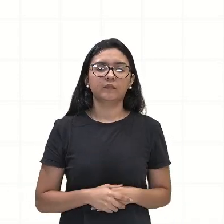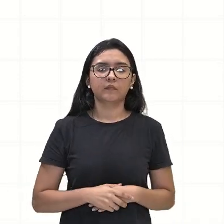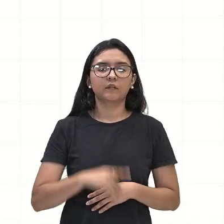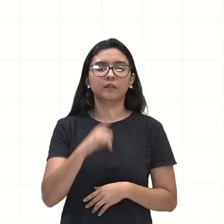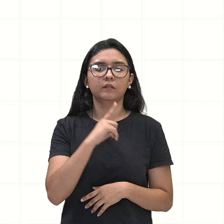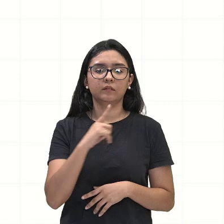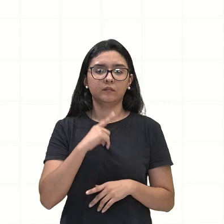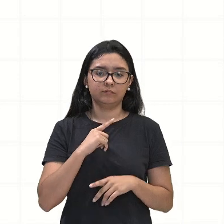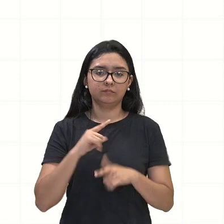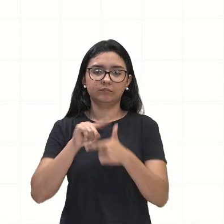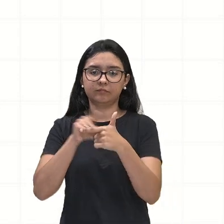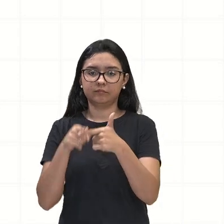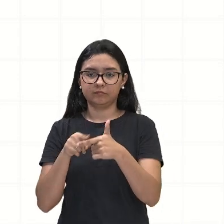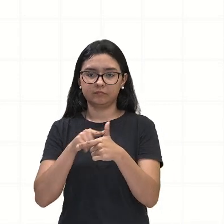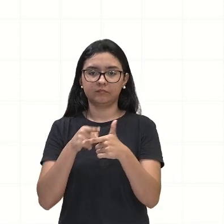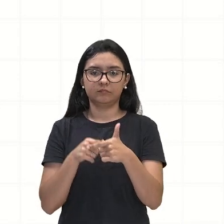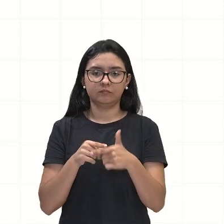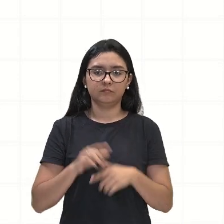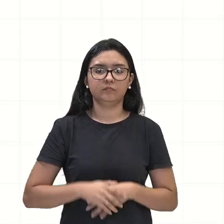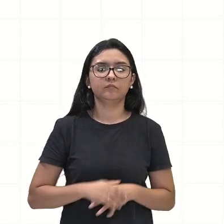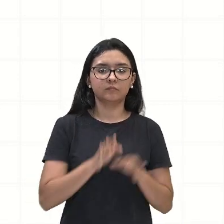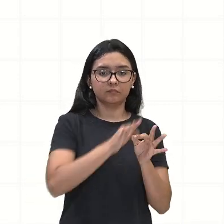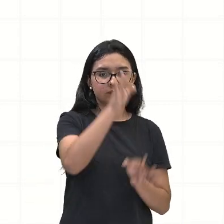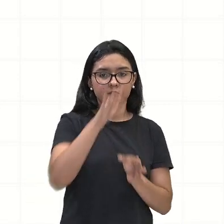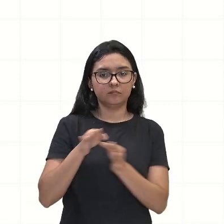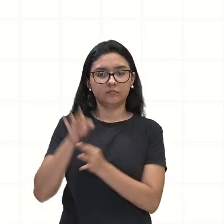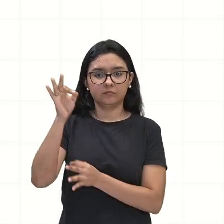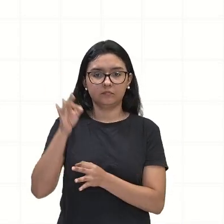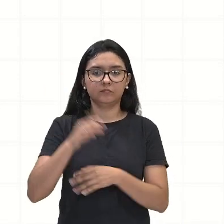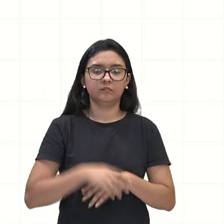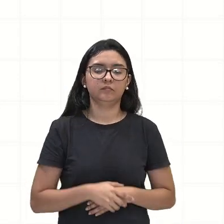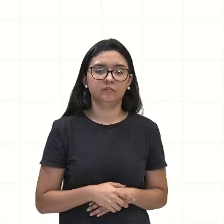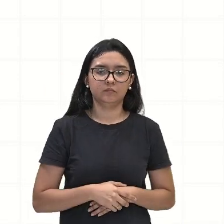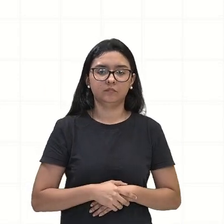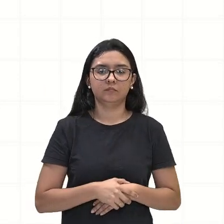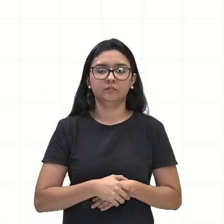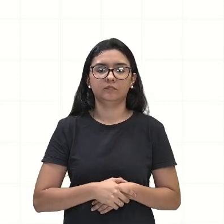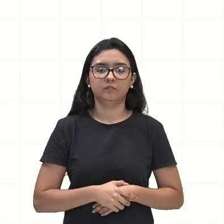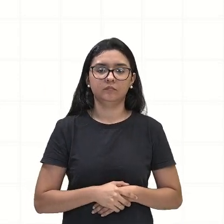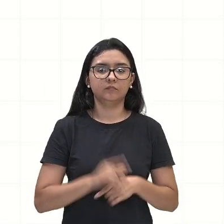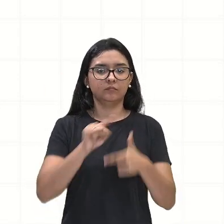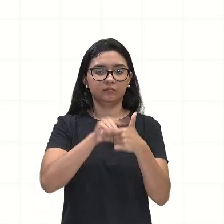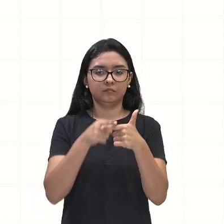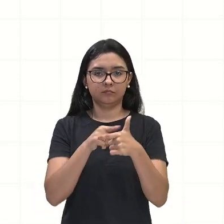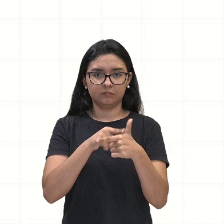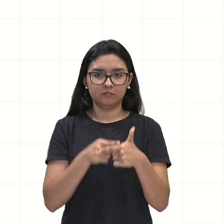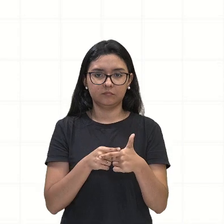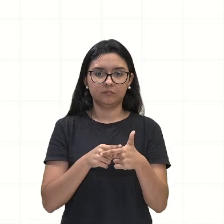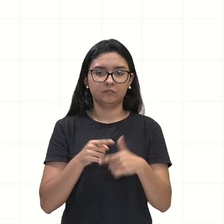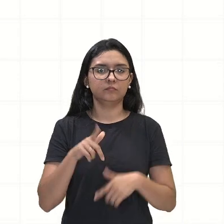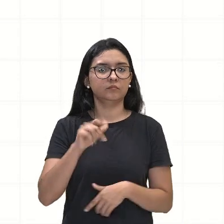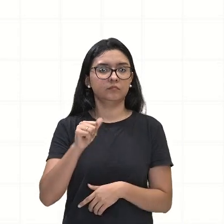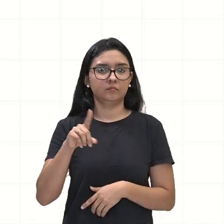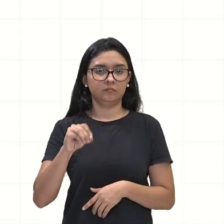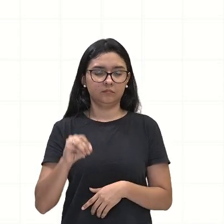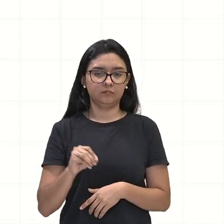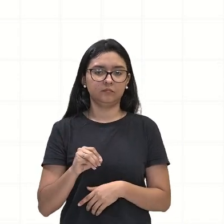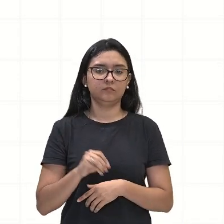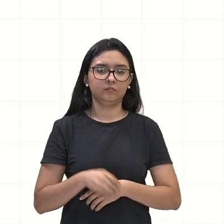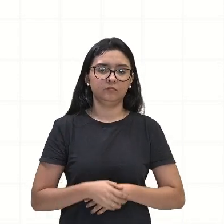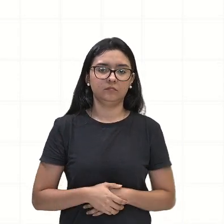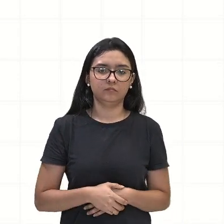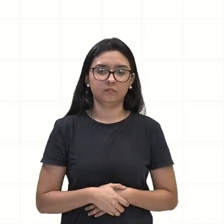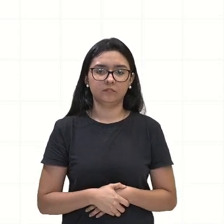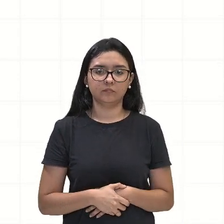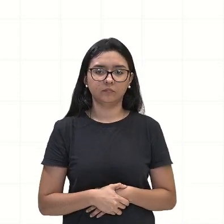uma semelhança entre lado, ângulo, lado, correto? Semelhança entre lado, ângulo,